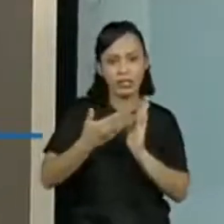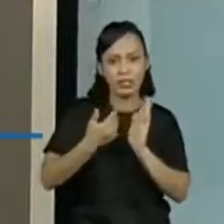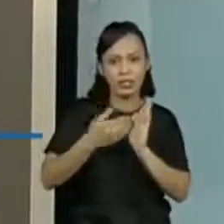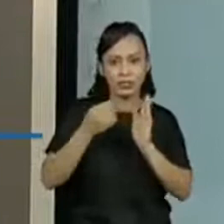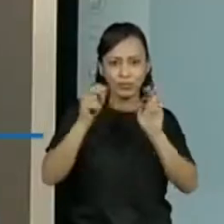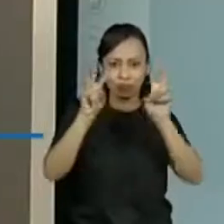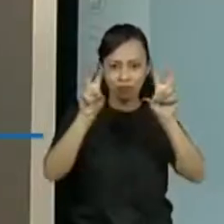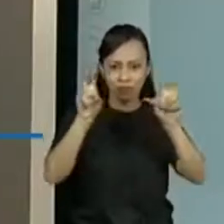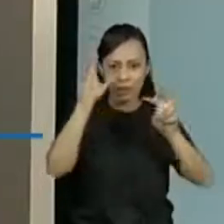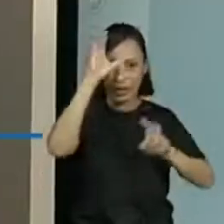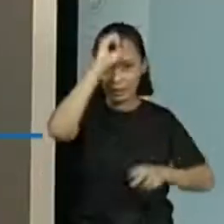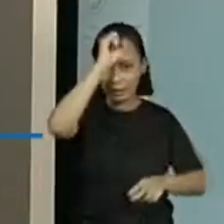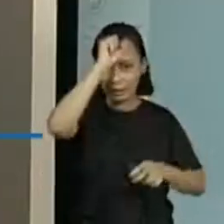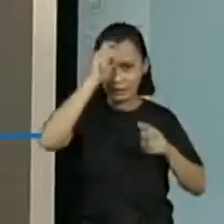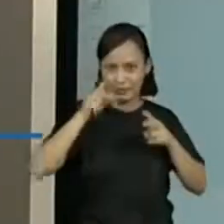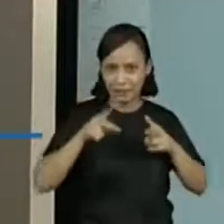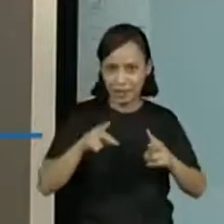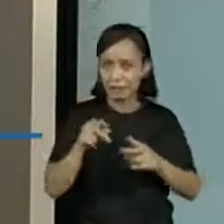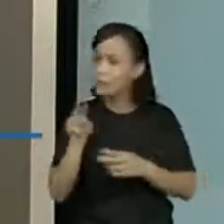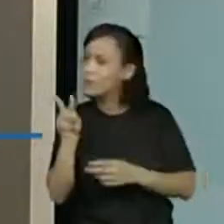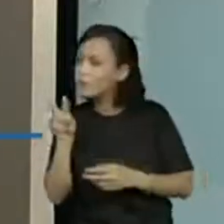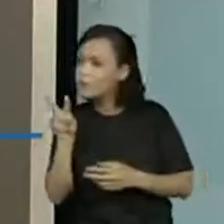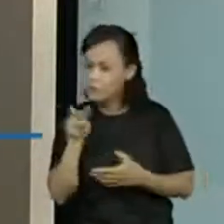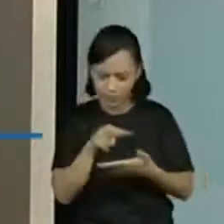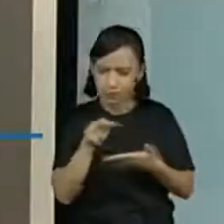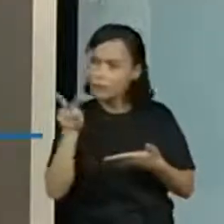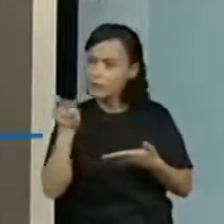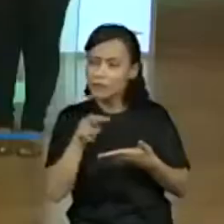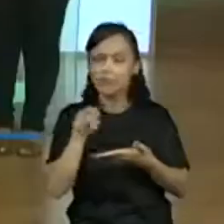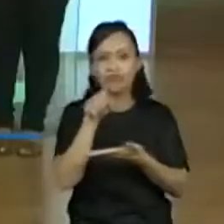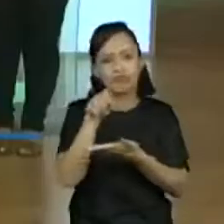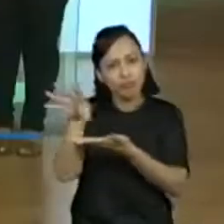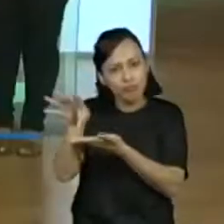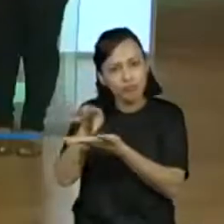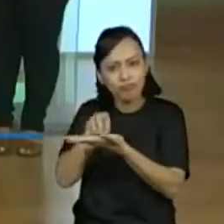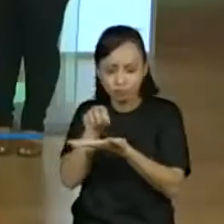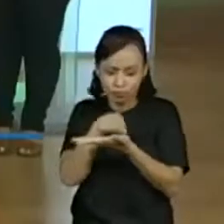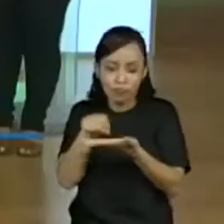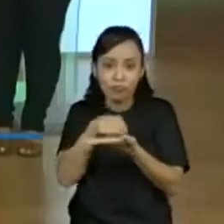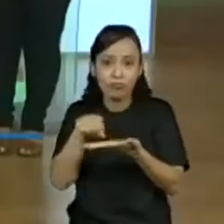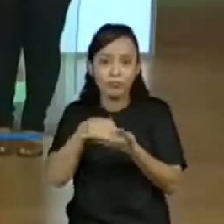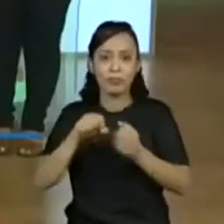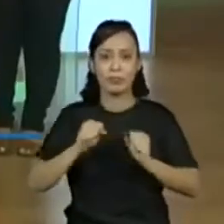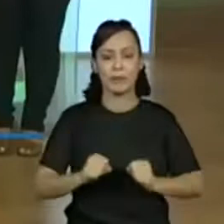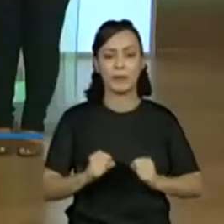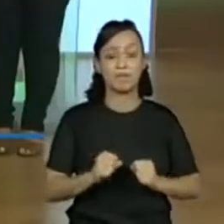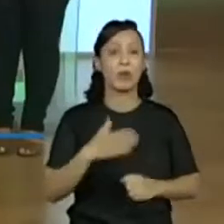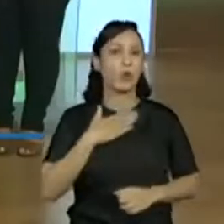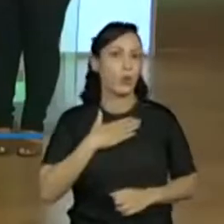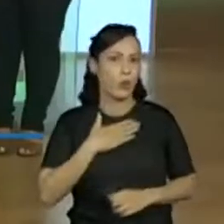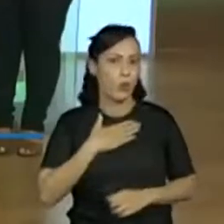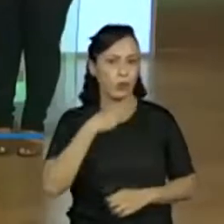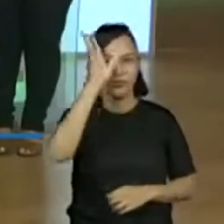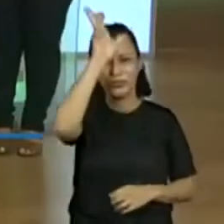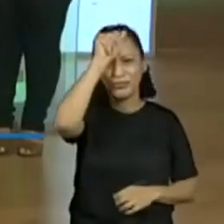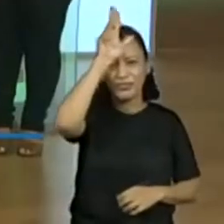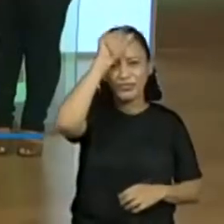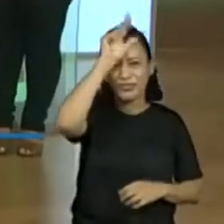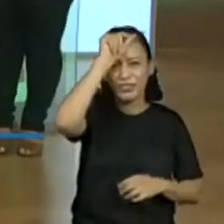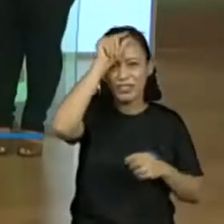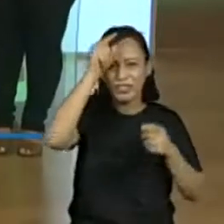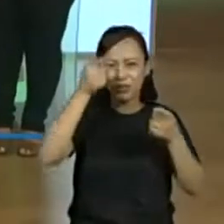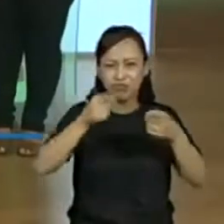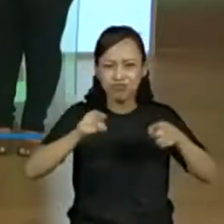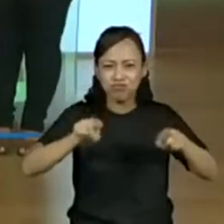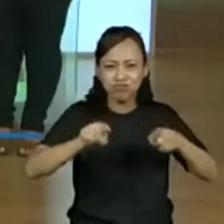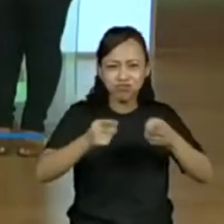no seu caderno e eu já tô aqui curiosa a professora vive eu quero ver da Estela que gosta de frango assado o Caio que gosta